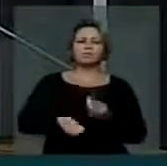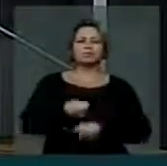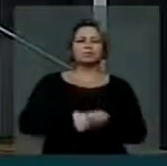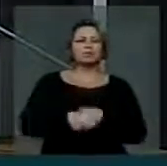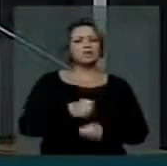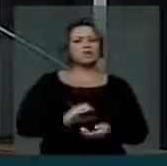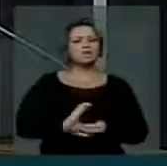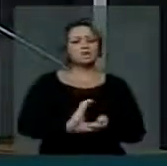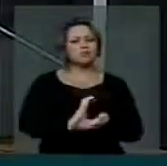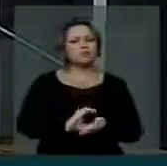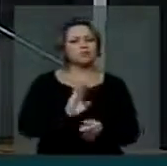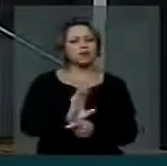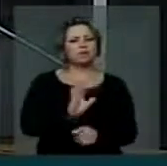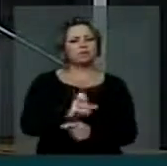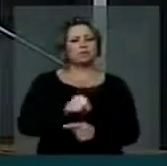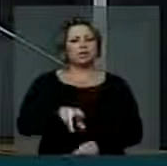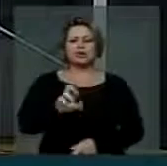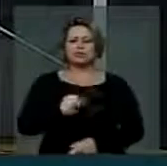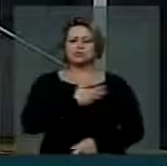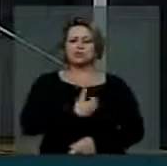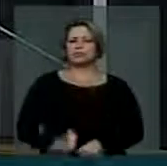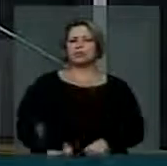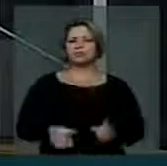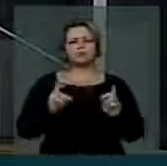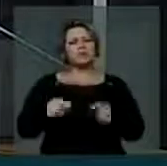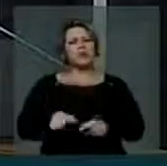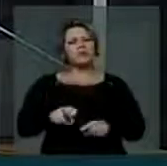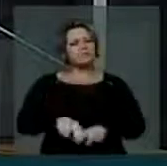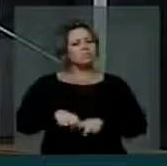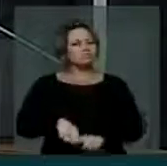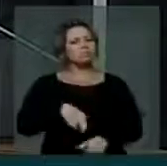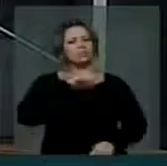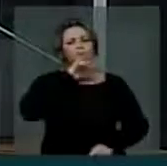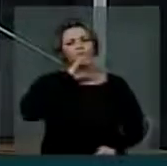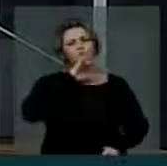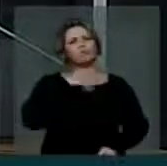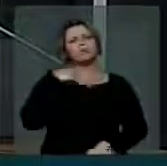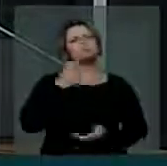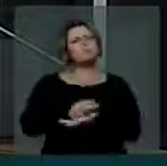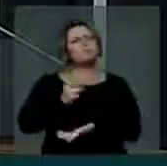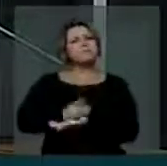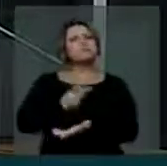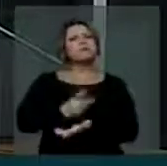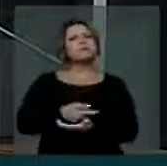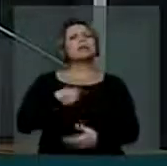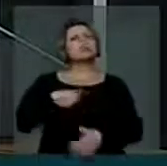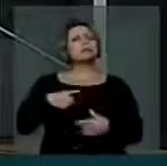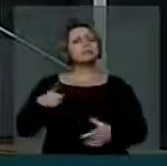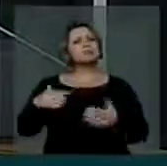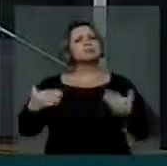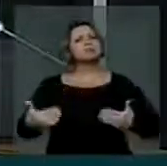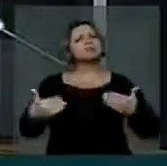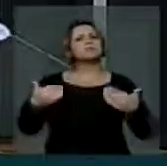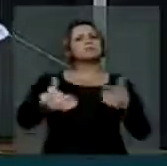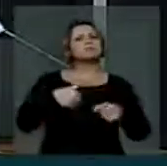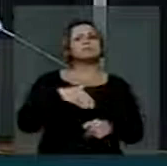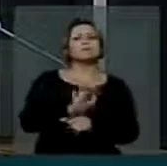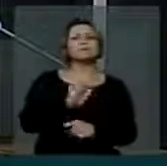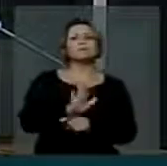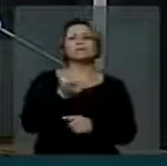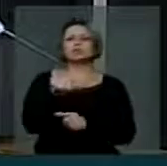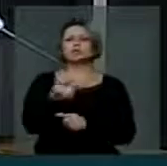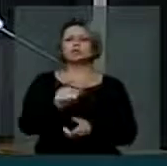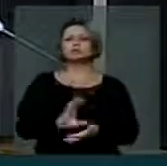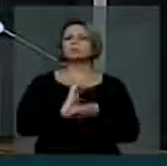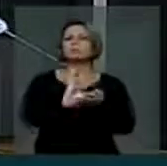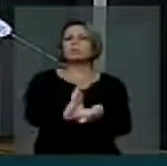orçamento destinado ao sistema público. Mesmo que tenhamos do Ministério da Saúde um